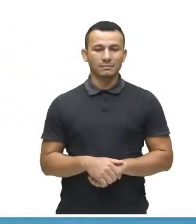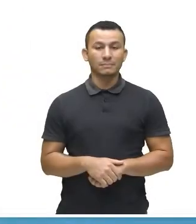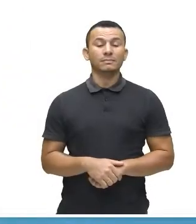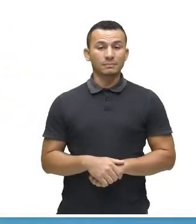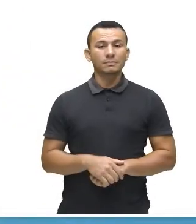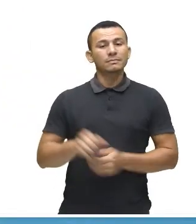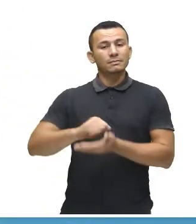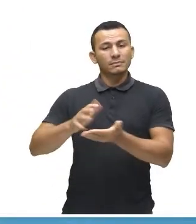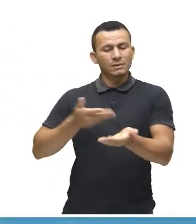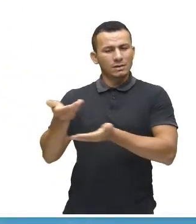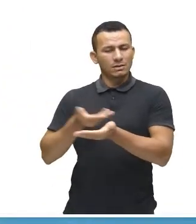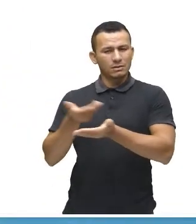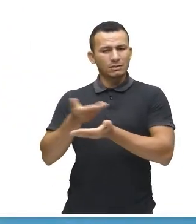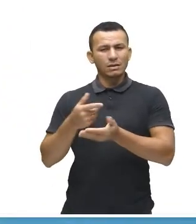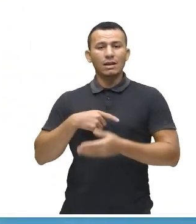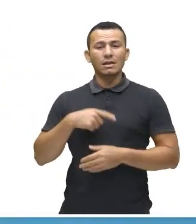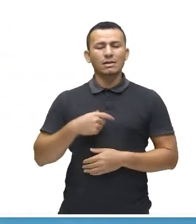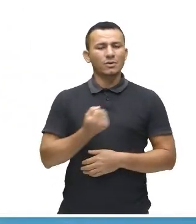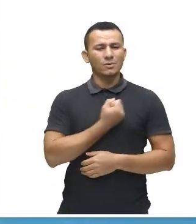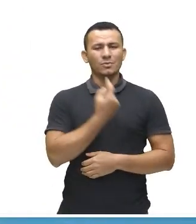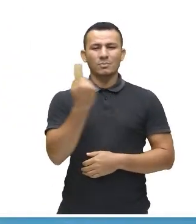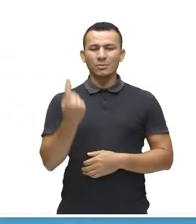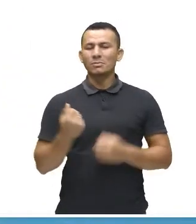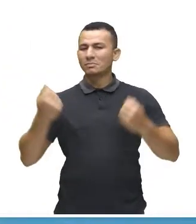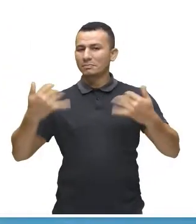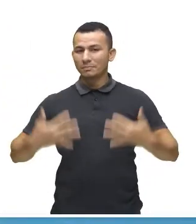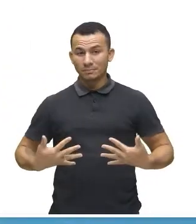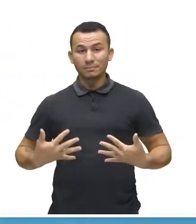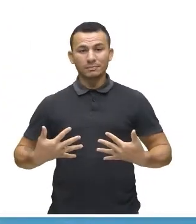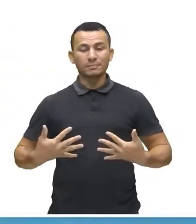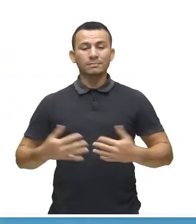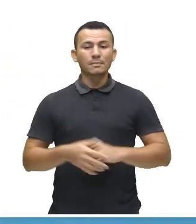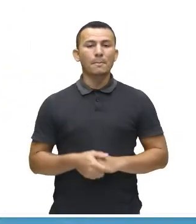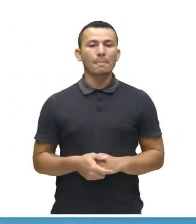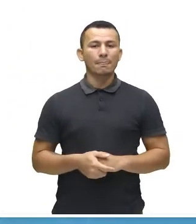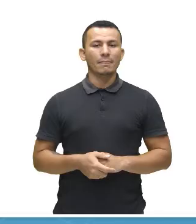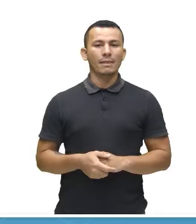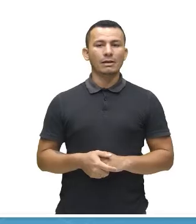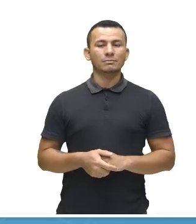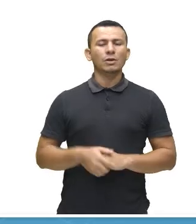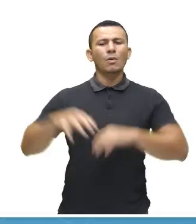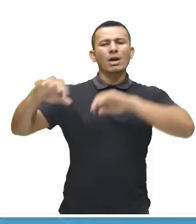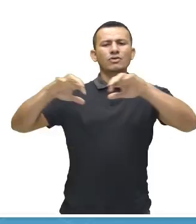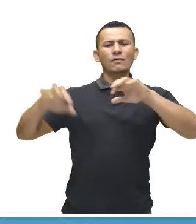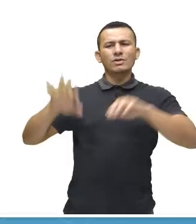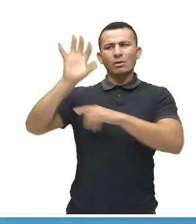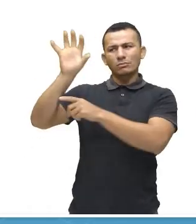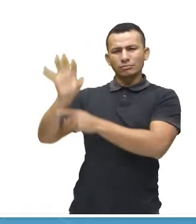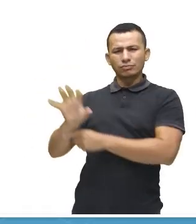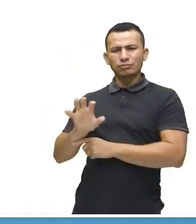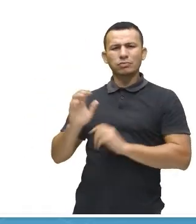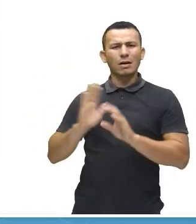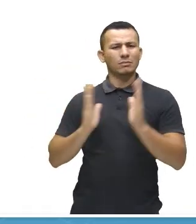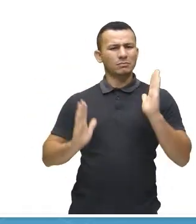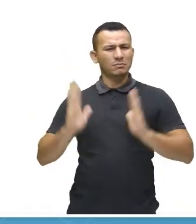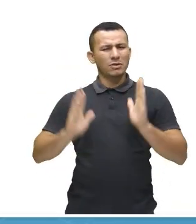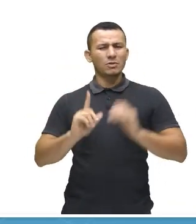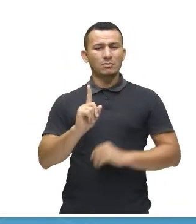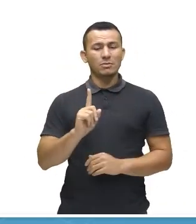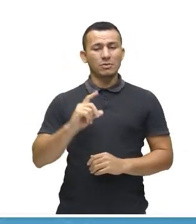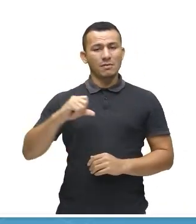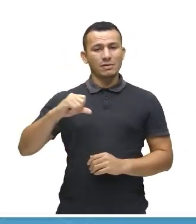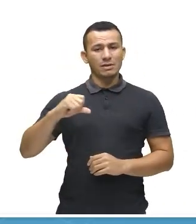Dinâmica local interativa, nós temos aí a primeira questão. Tá? A atual divisão regional brasileira foi realizada em 1970